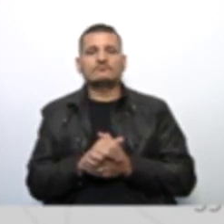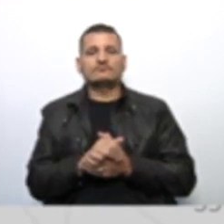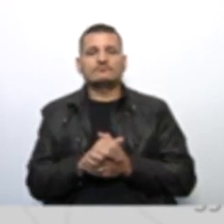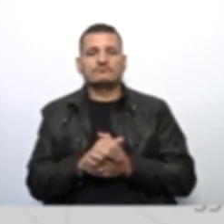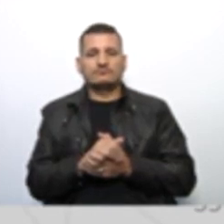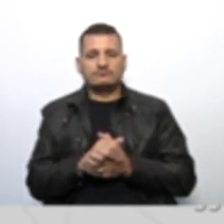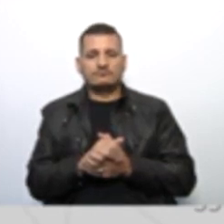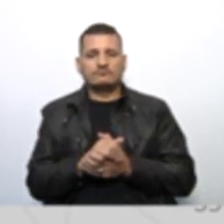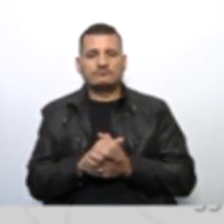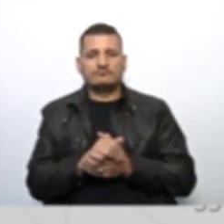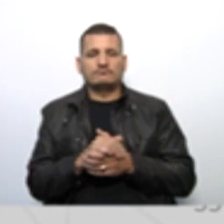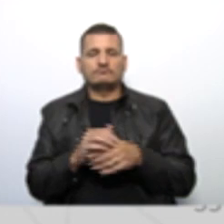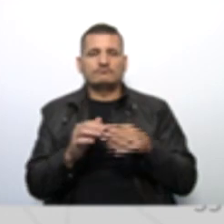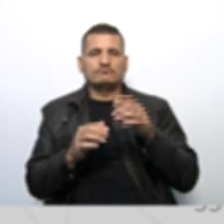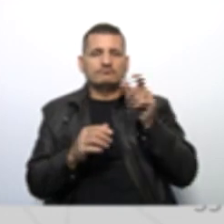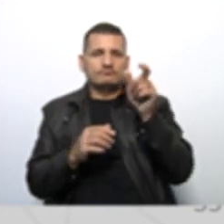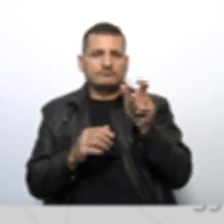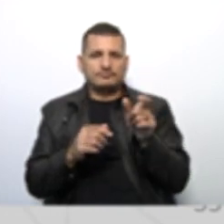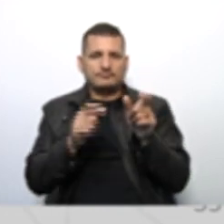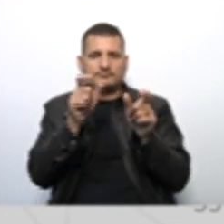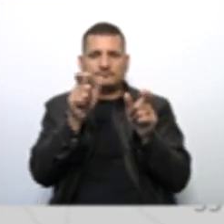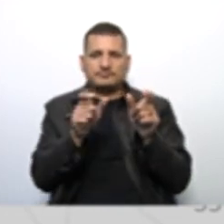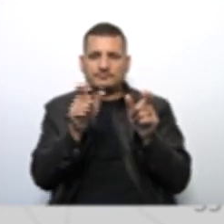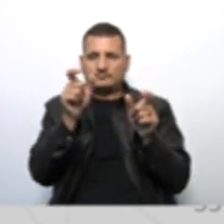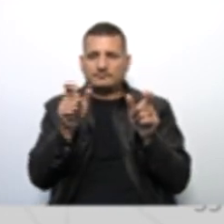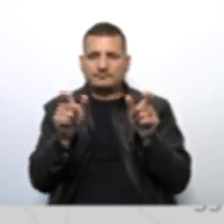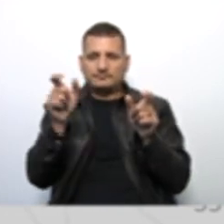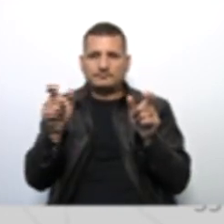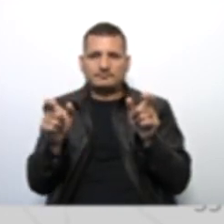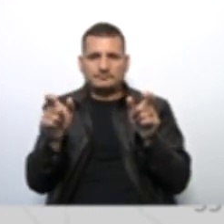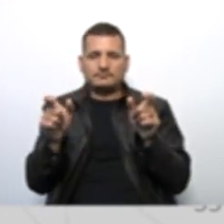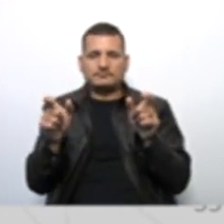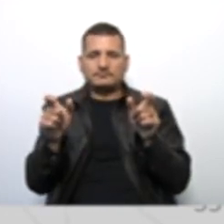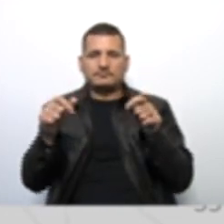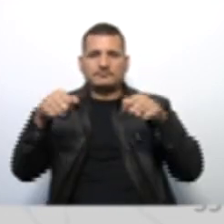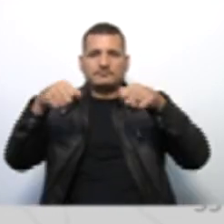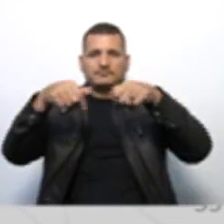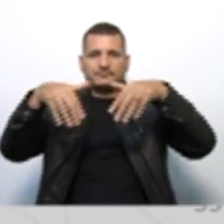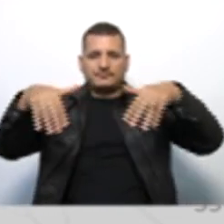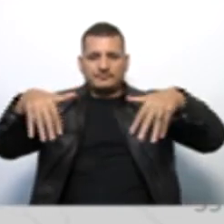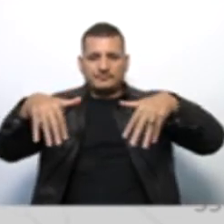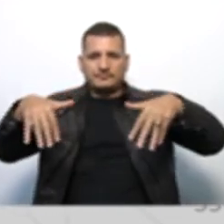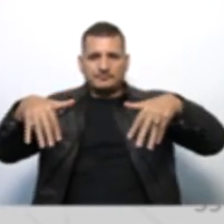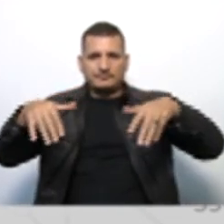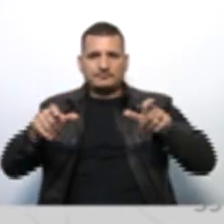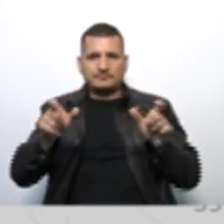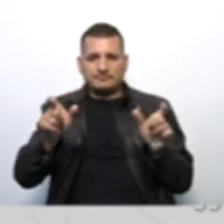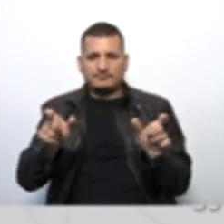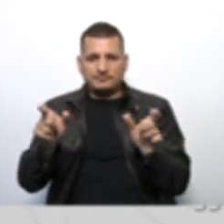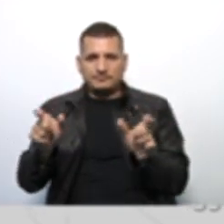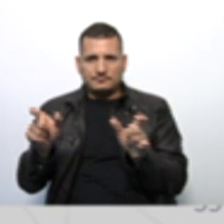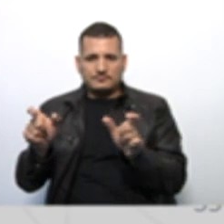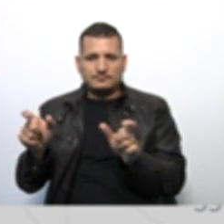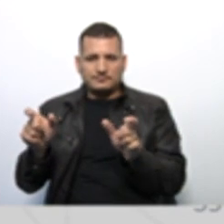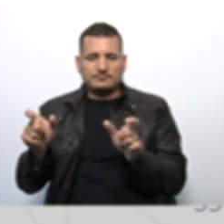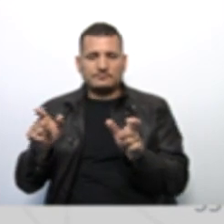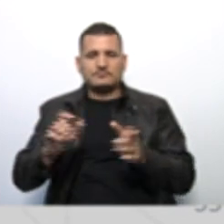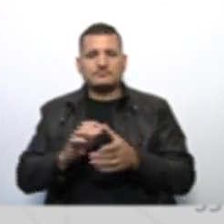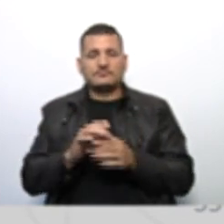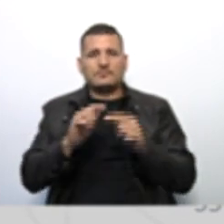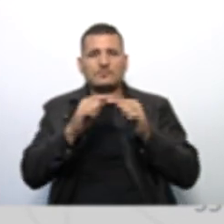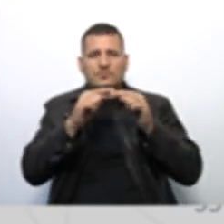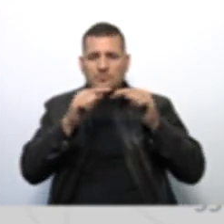cada estação é ligado nesse barramentozinho, ok? Utilizando o